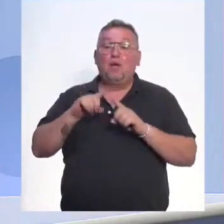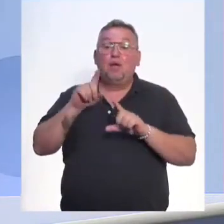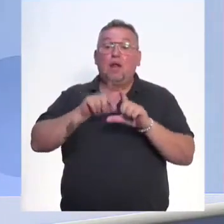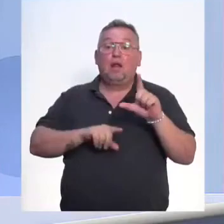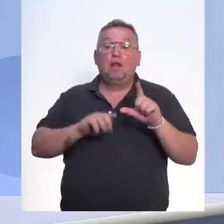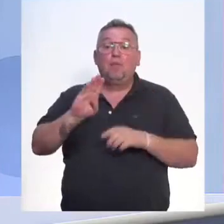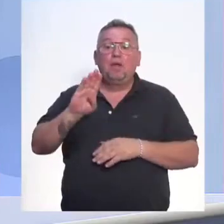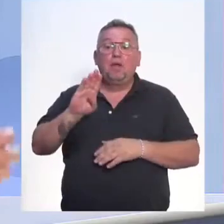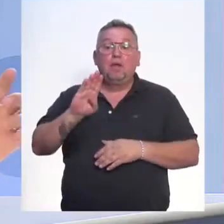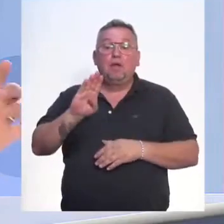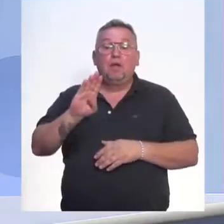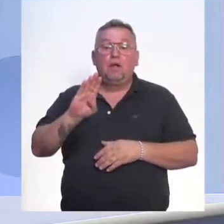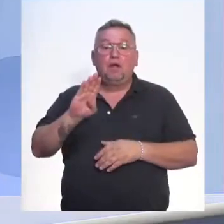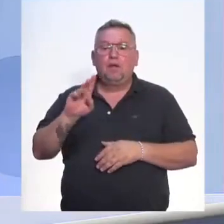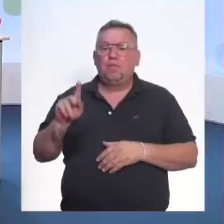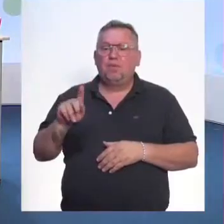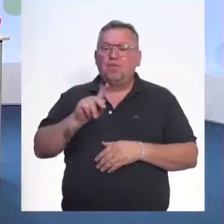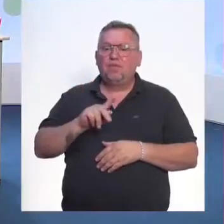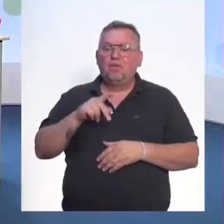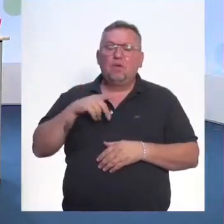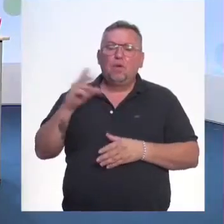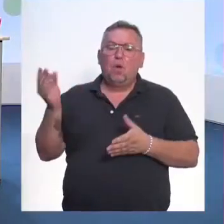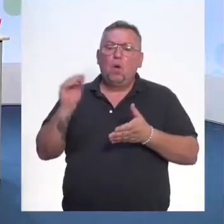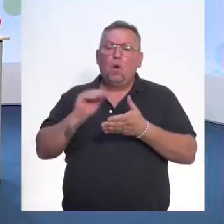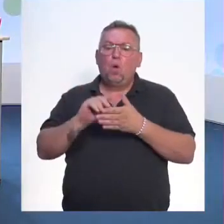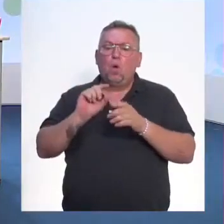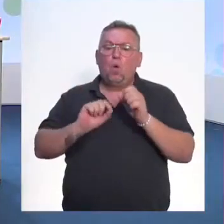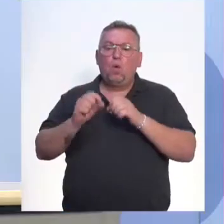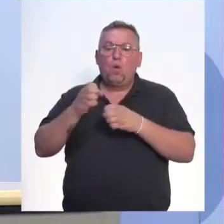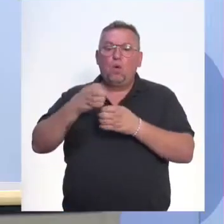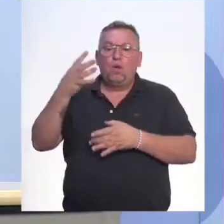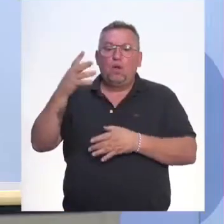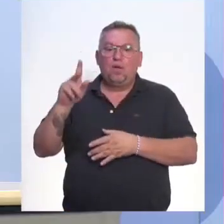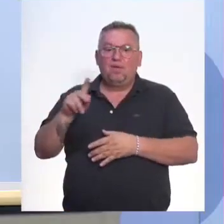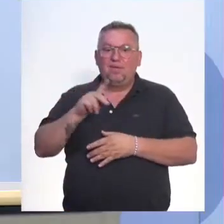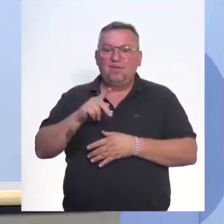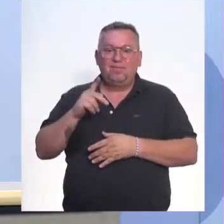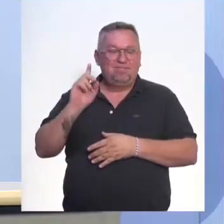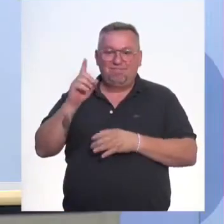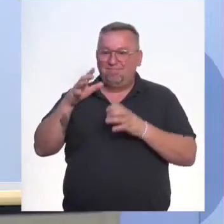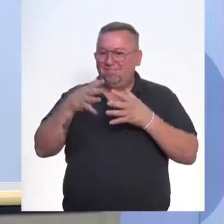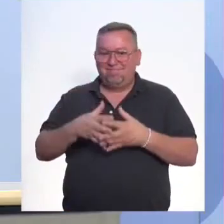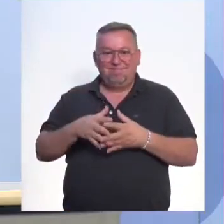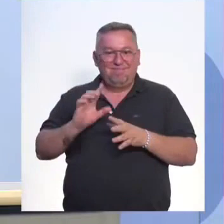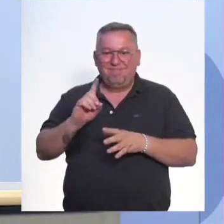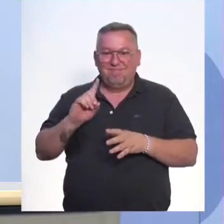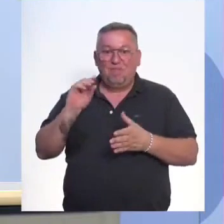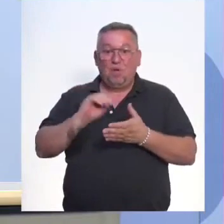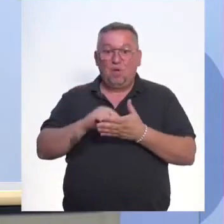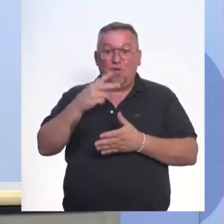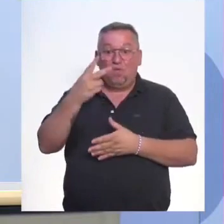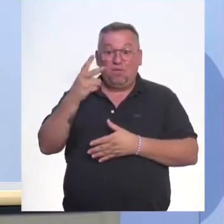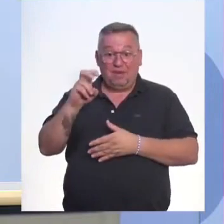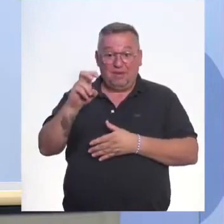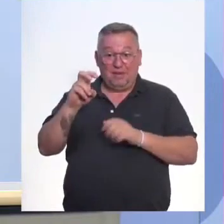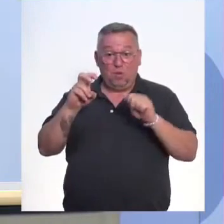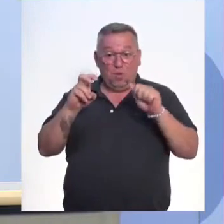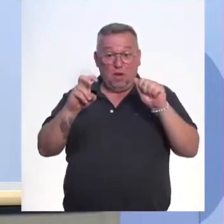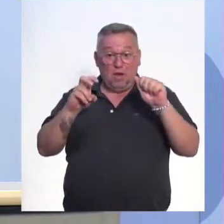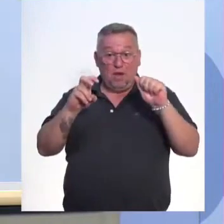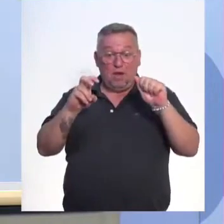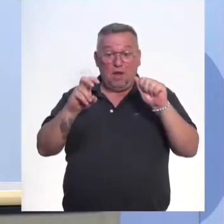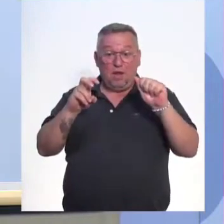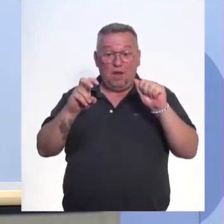B, quanto deu? Professora Roberta, o que eles colocaram lá no chat? Professora Inês, eles não se confundiram, não. Eles colocaram 25 no item A